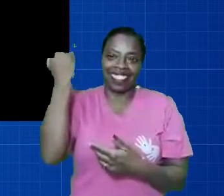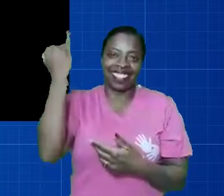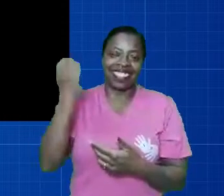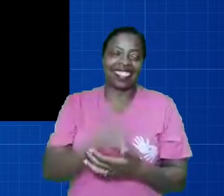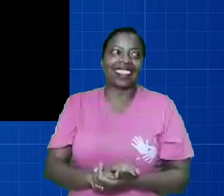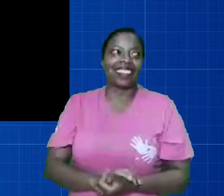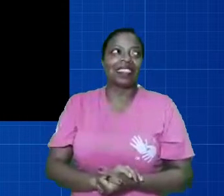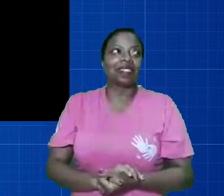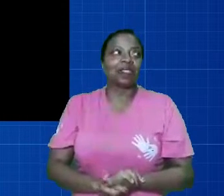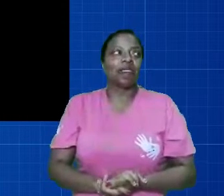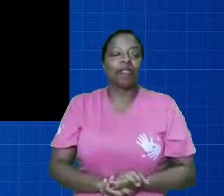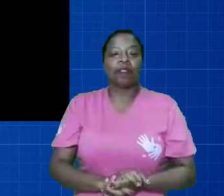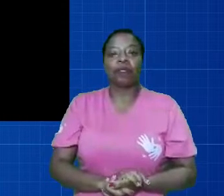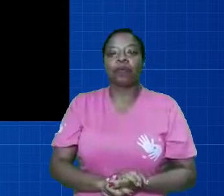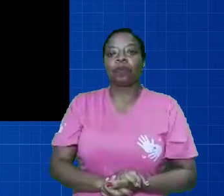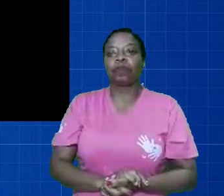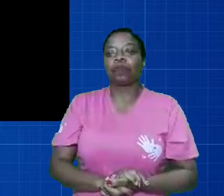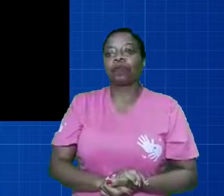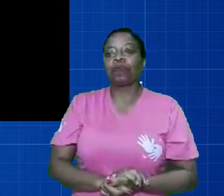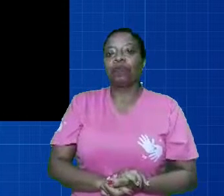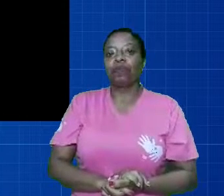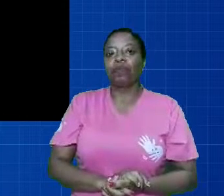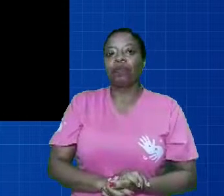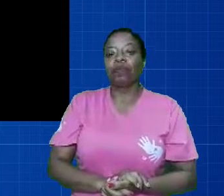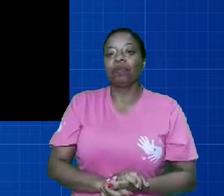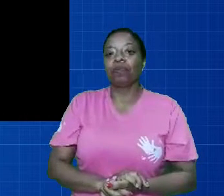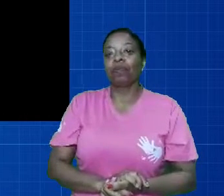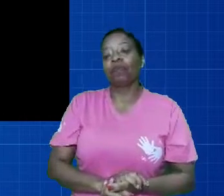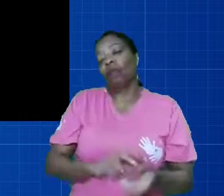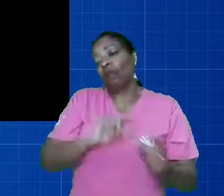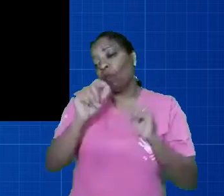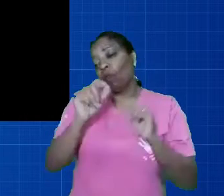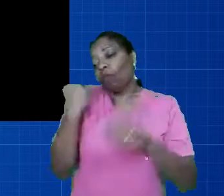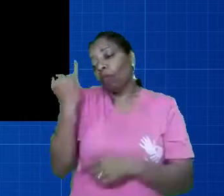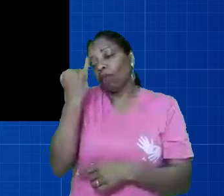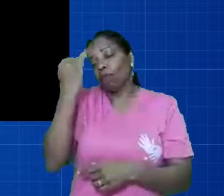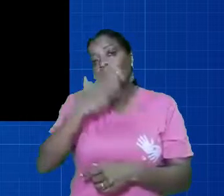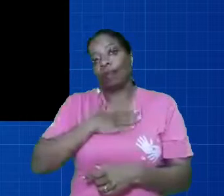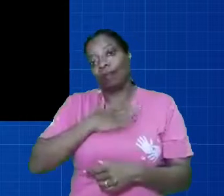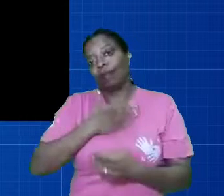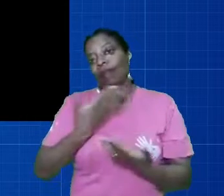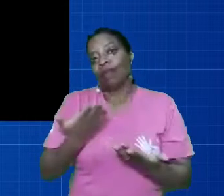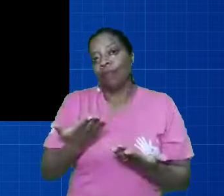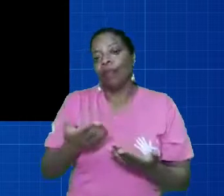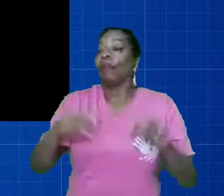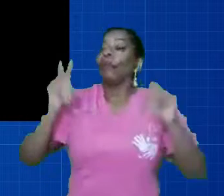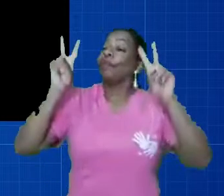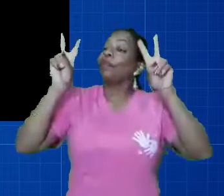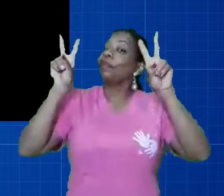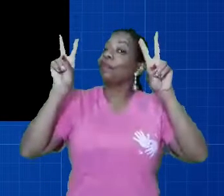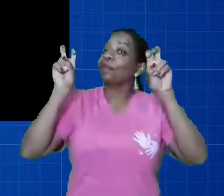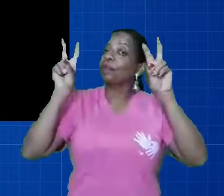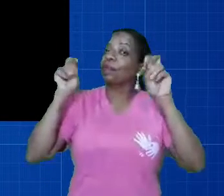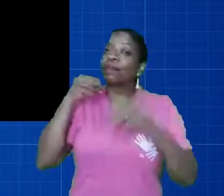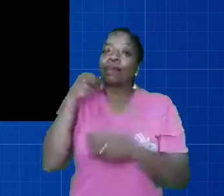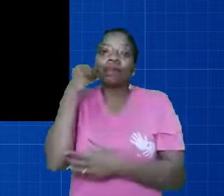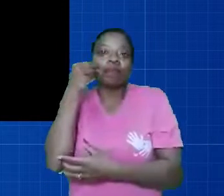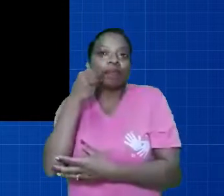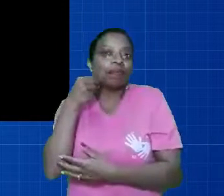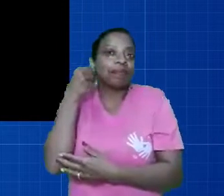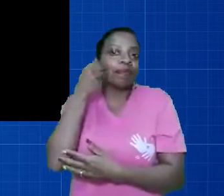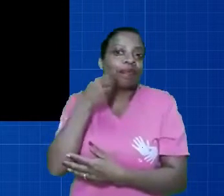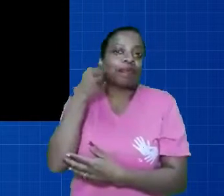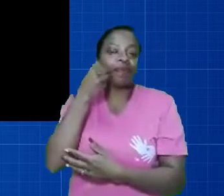né? Ali o que é importante. Então, sempre essa temática, né, essa